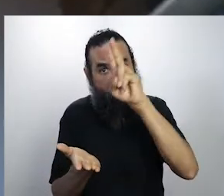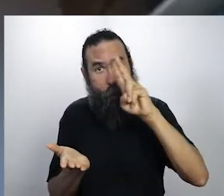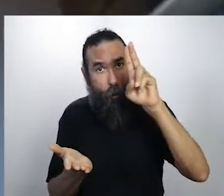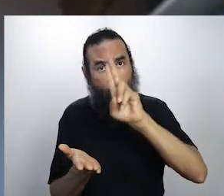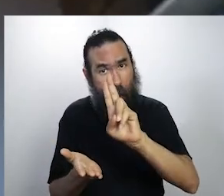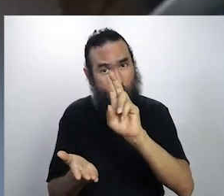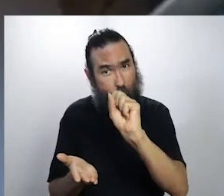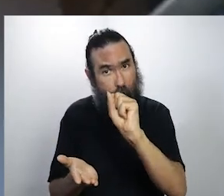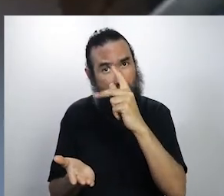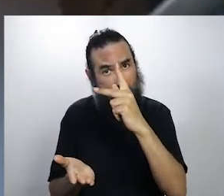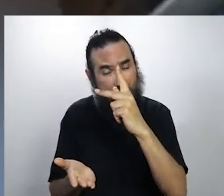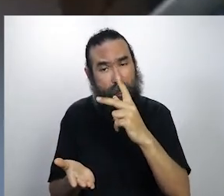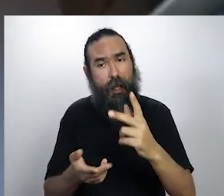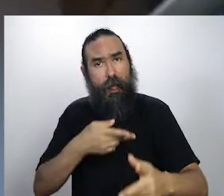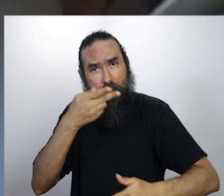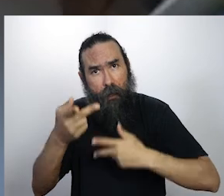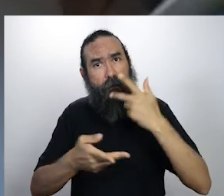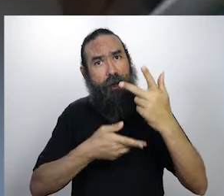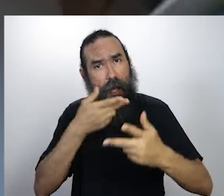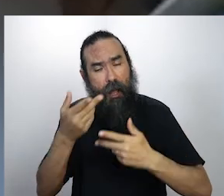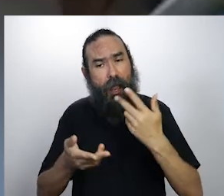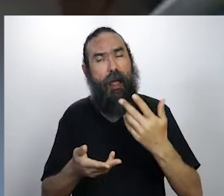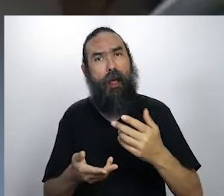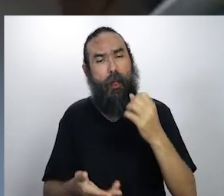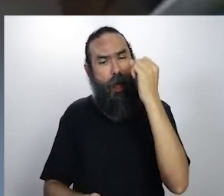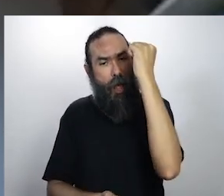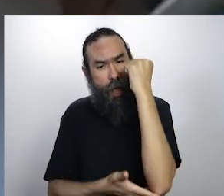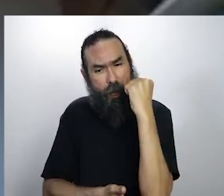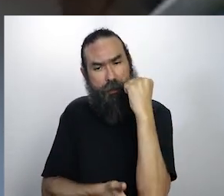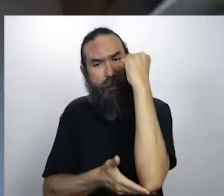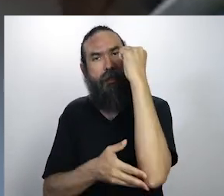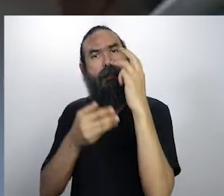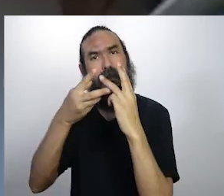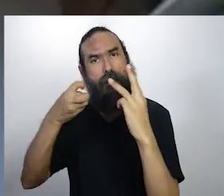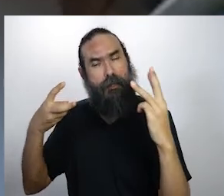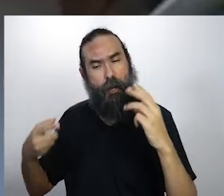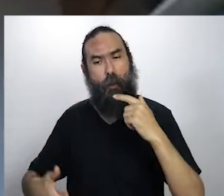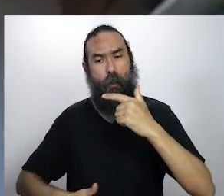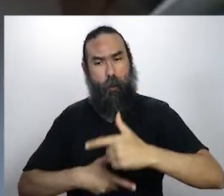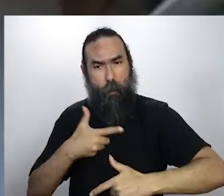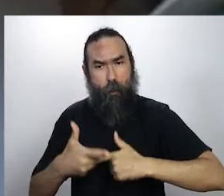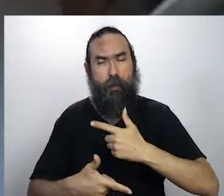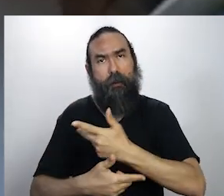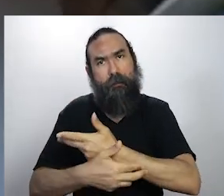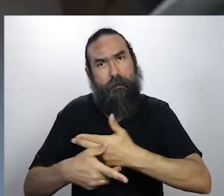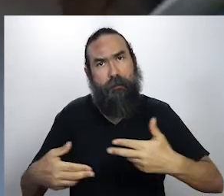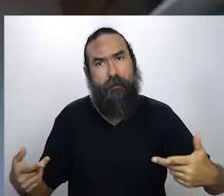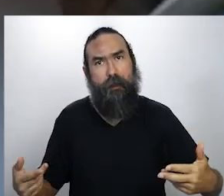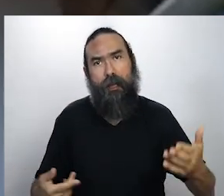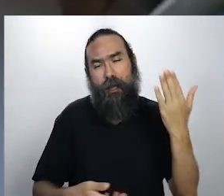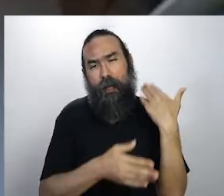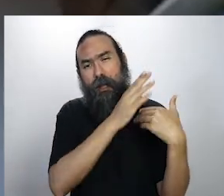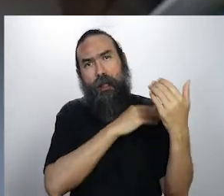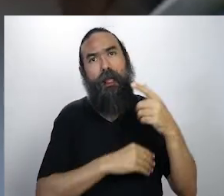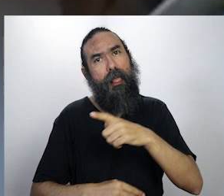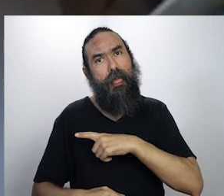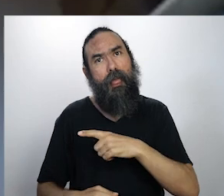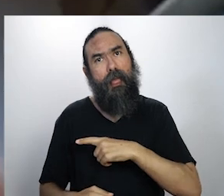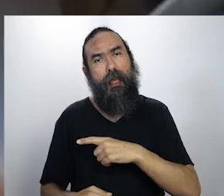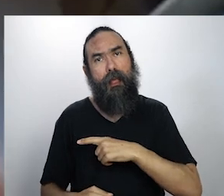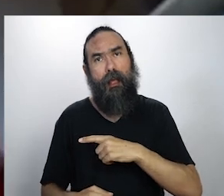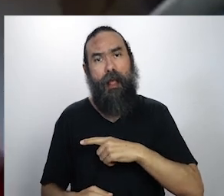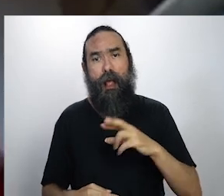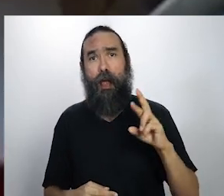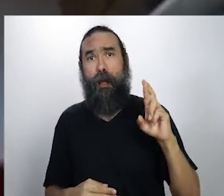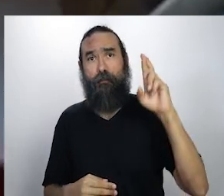matérias e falar da resistência. Recentemente, nós tivemos uma líder